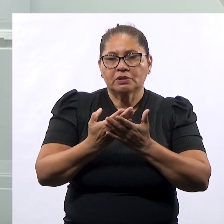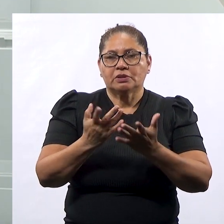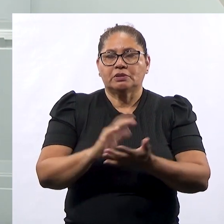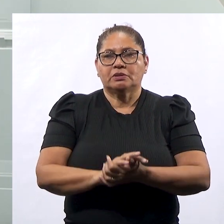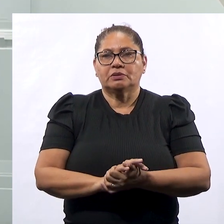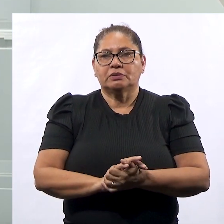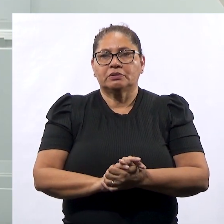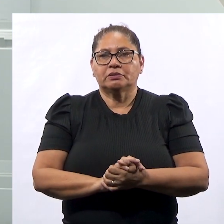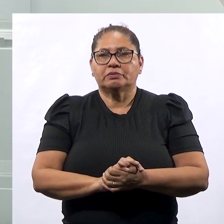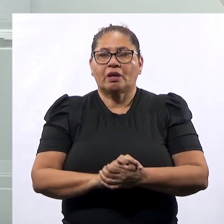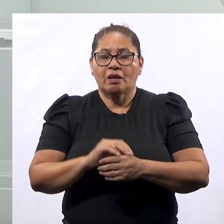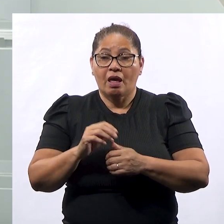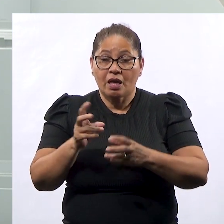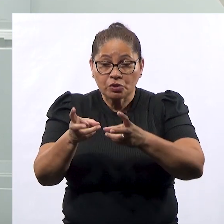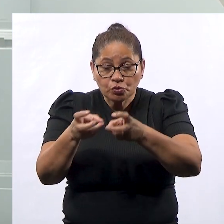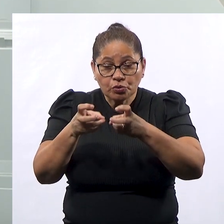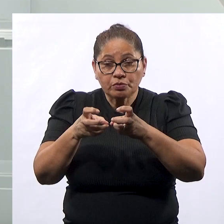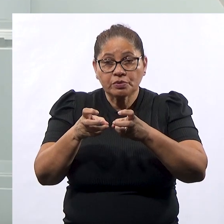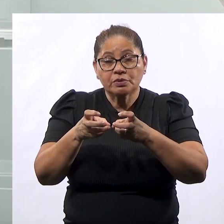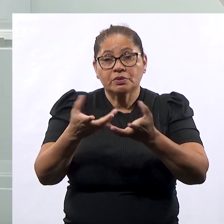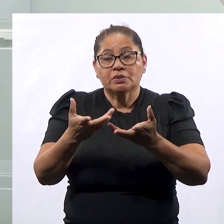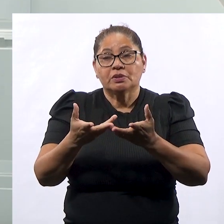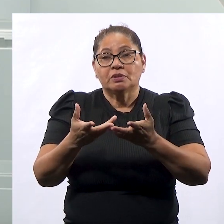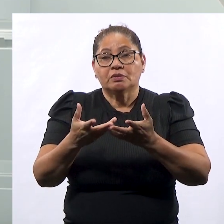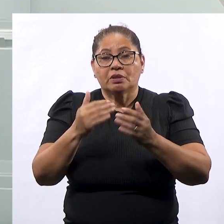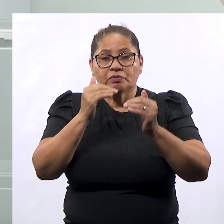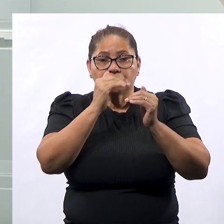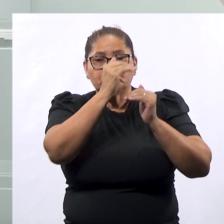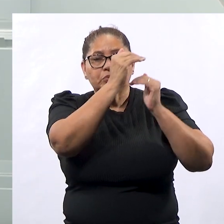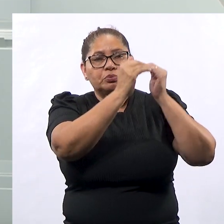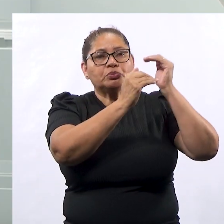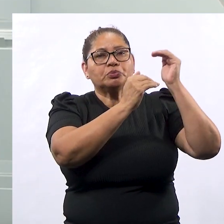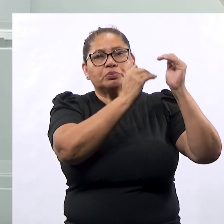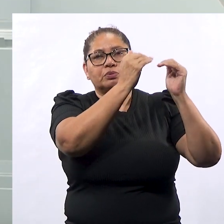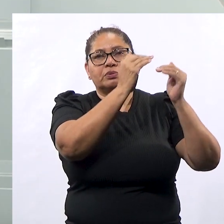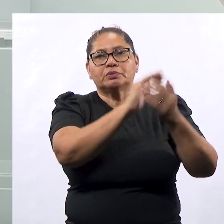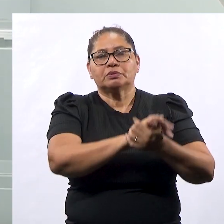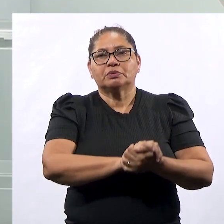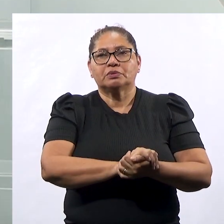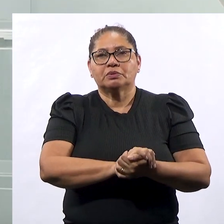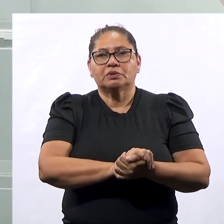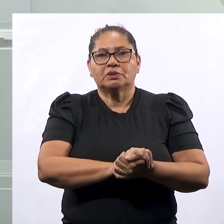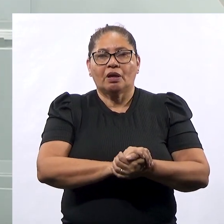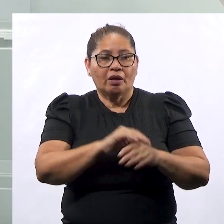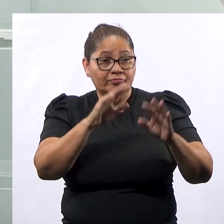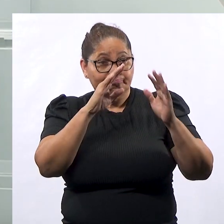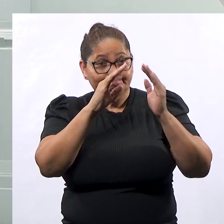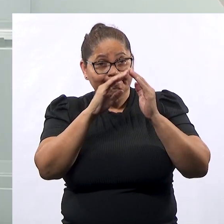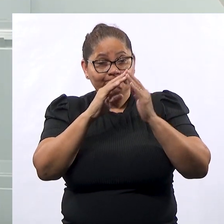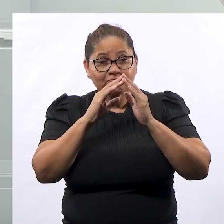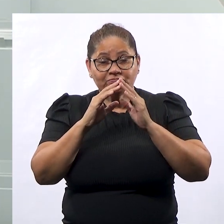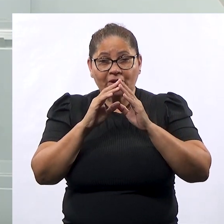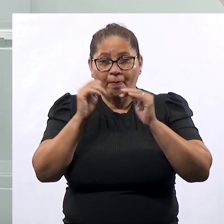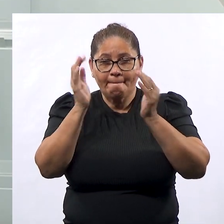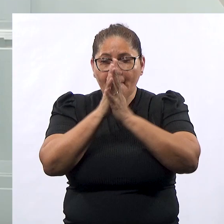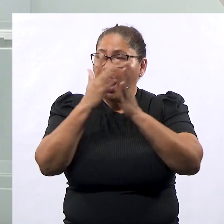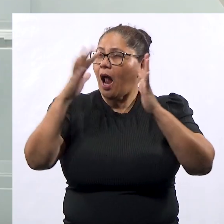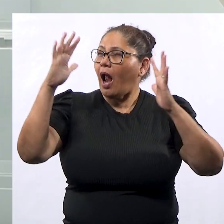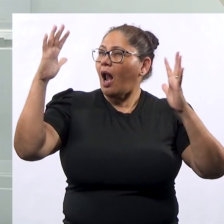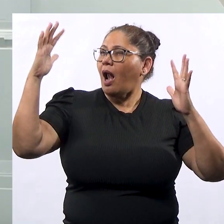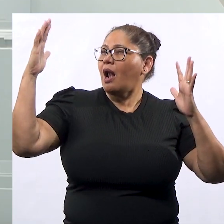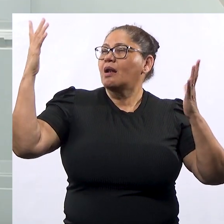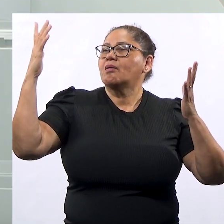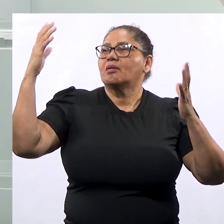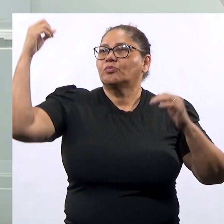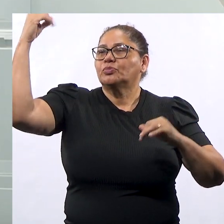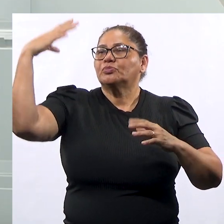processos avaliativos. É essa concepção que a gente gostaria que você desenvolvesse e, igual a lâmpadazinha aqui, olha, brilhasse